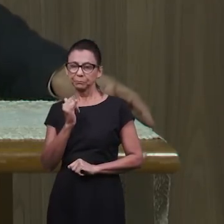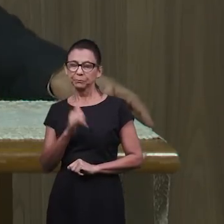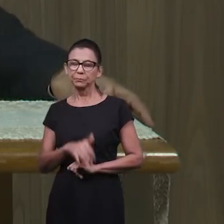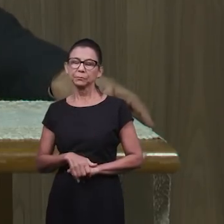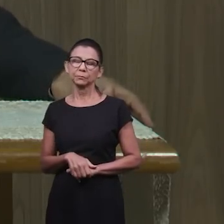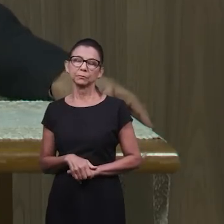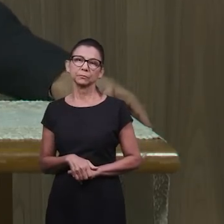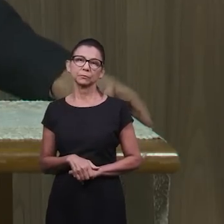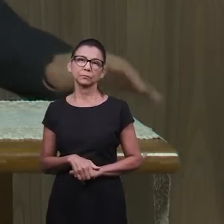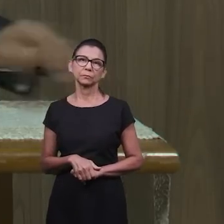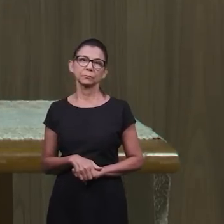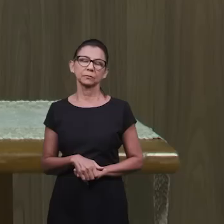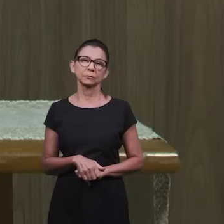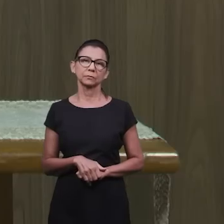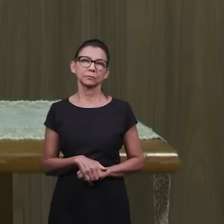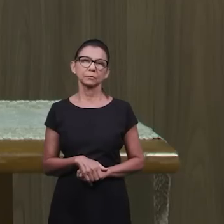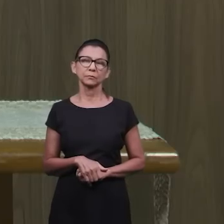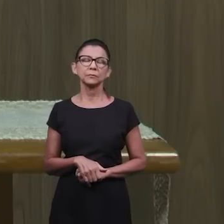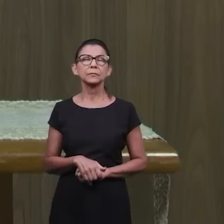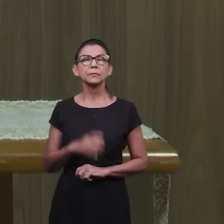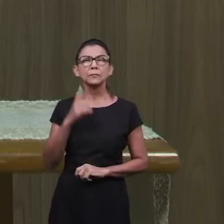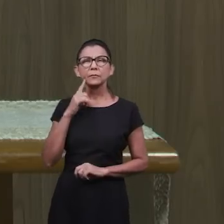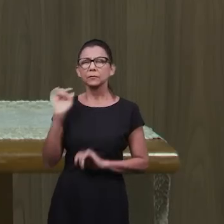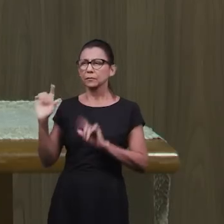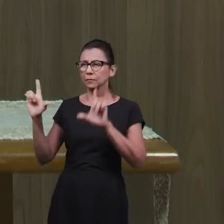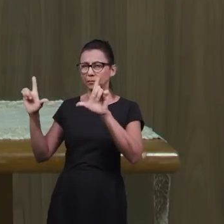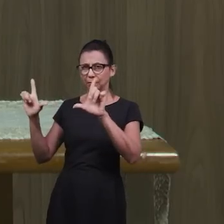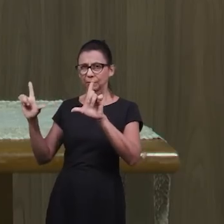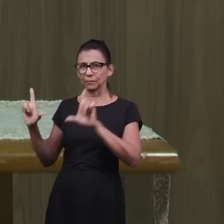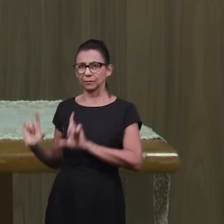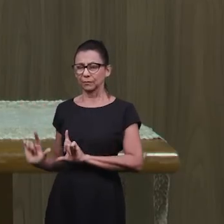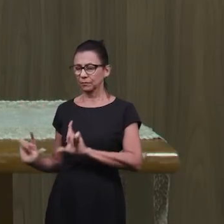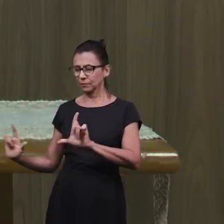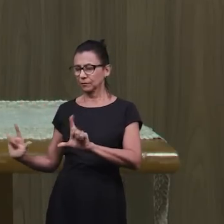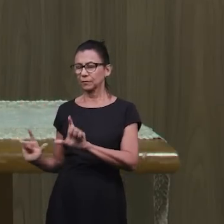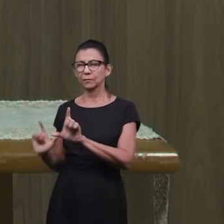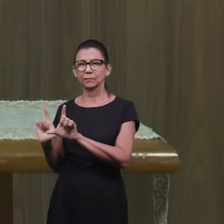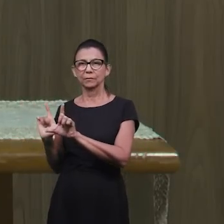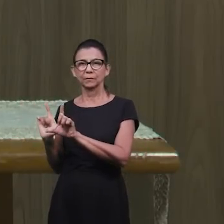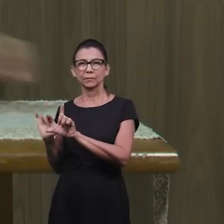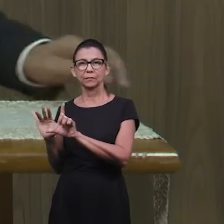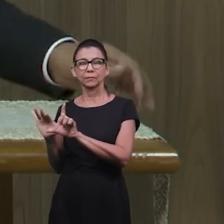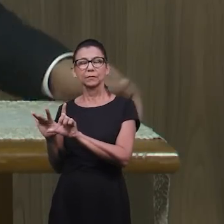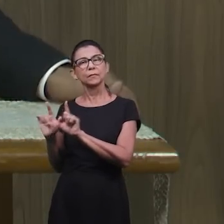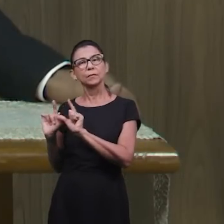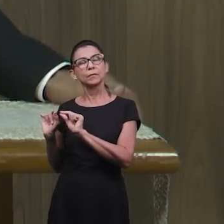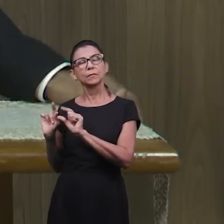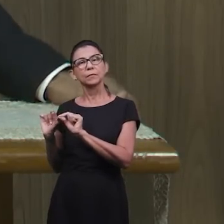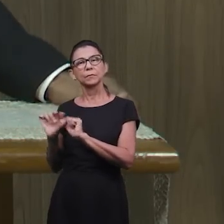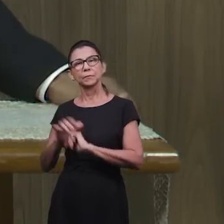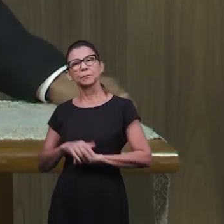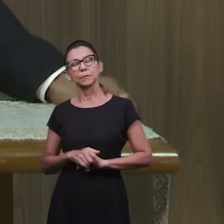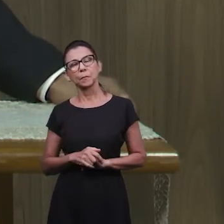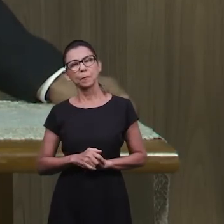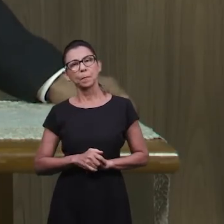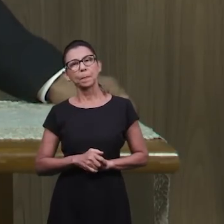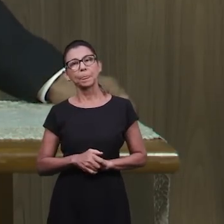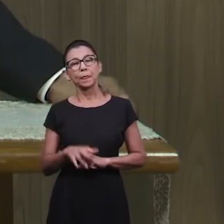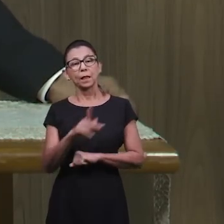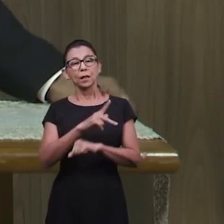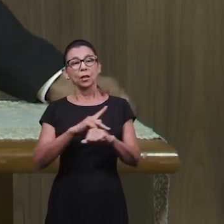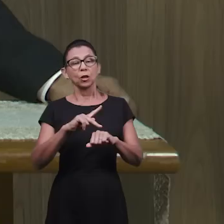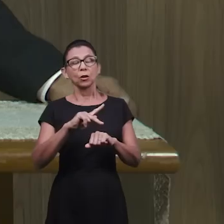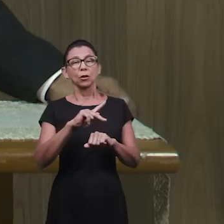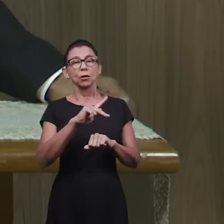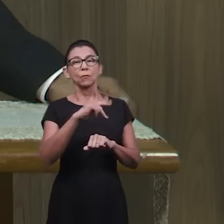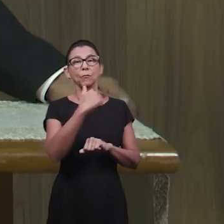avisos. Na tela está aparecendo o QR Code, que é para atendermos aqueles nossos irmãos que estão no